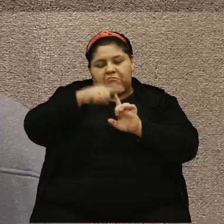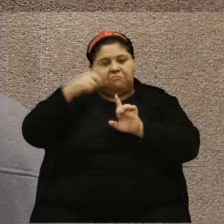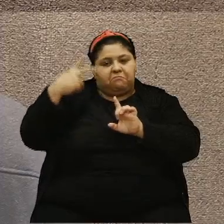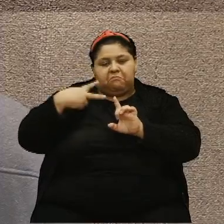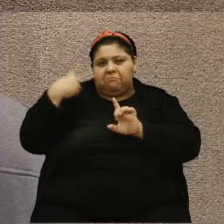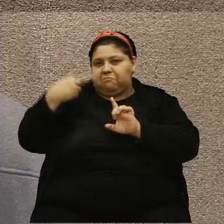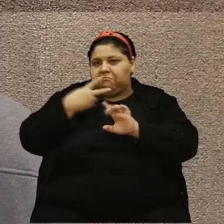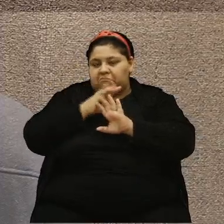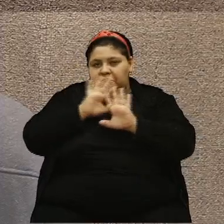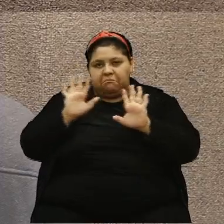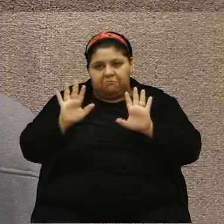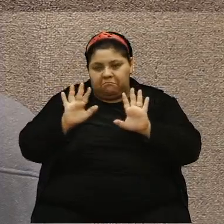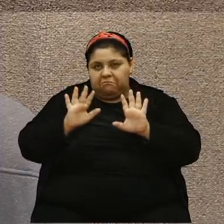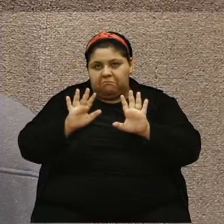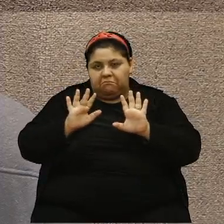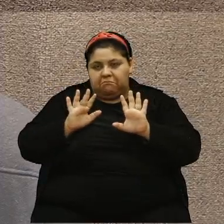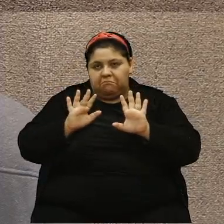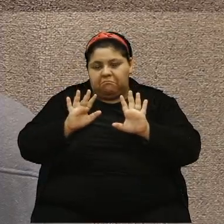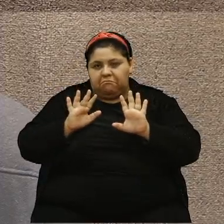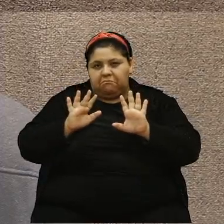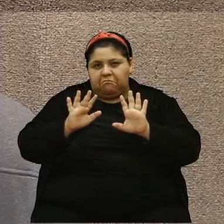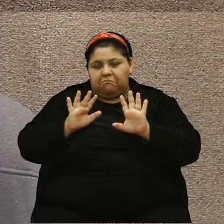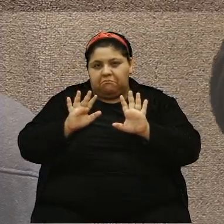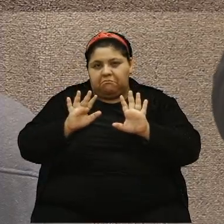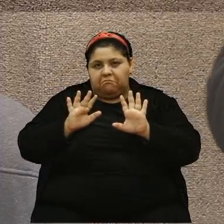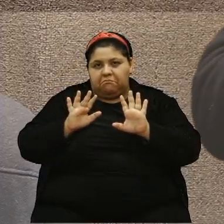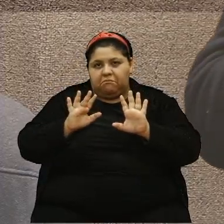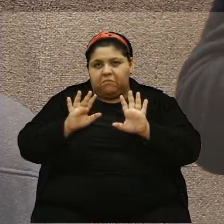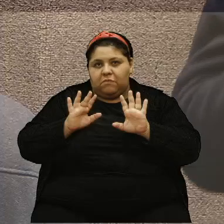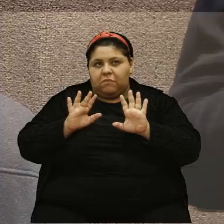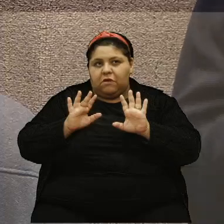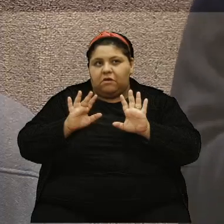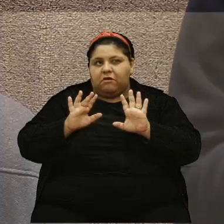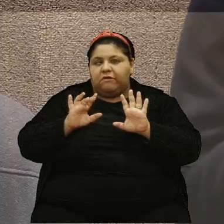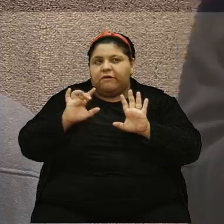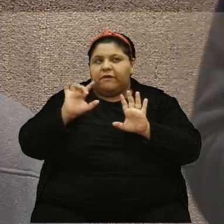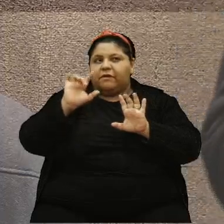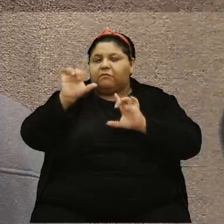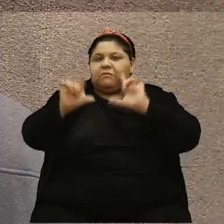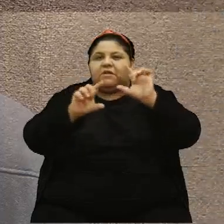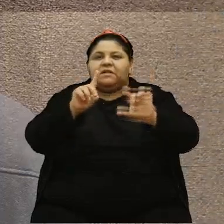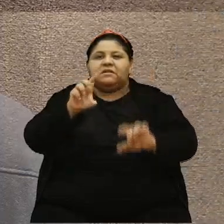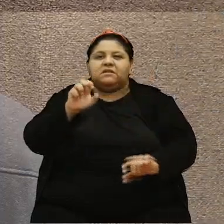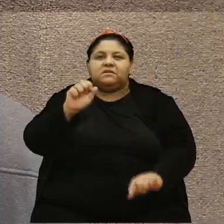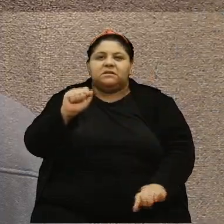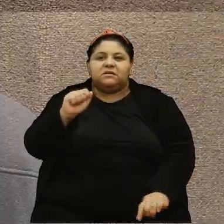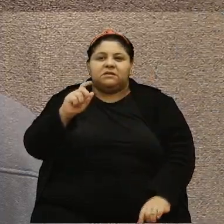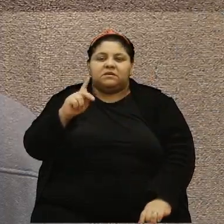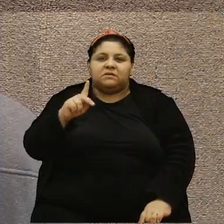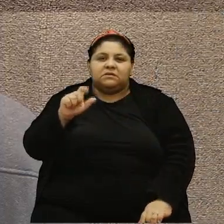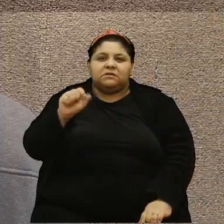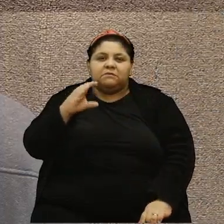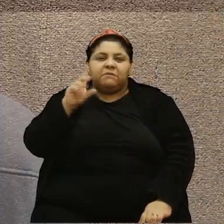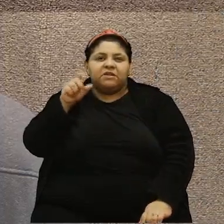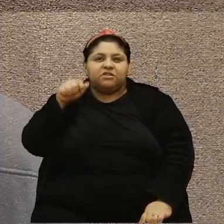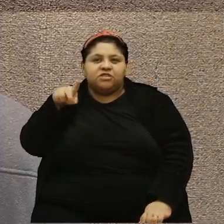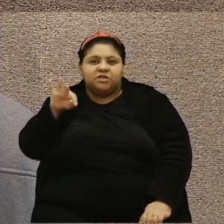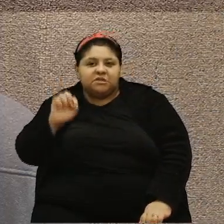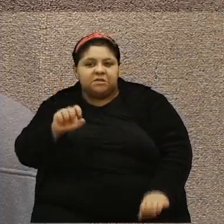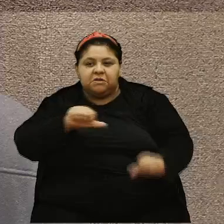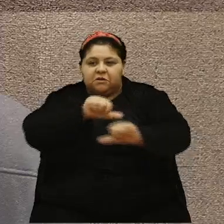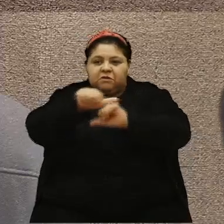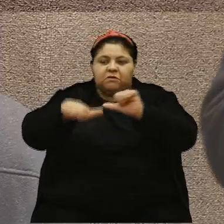vereador que não me classifico como despachante. Não sou trocador de lâmpada, não